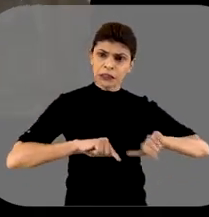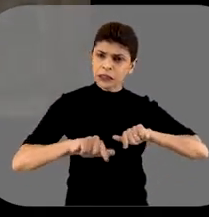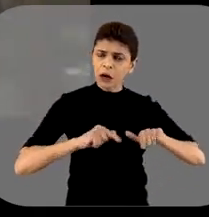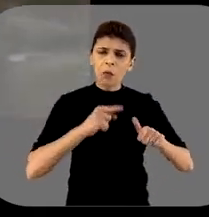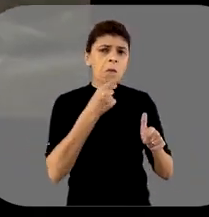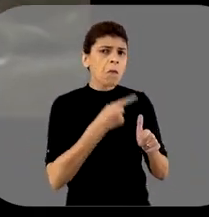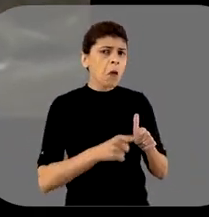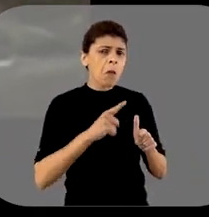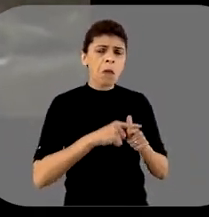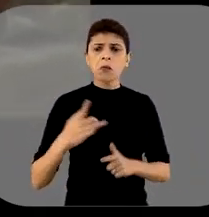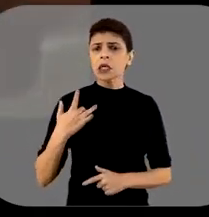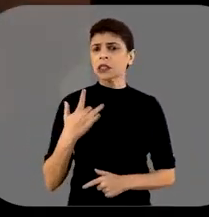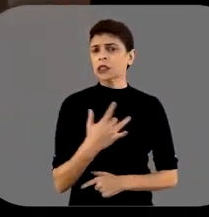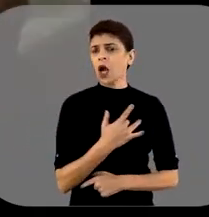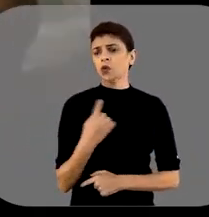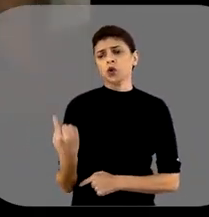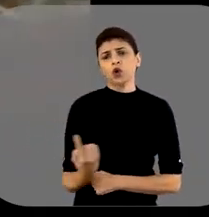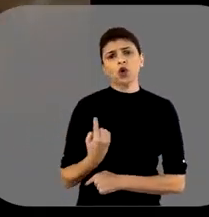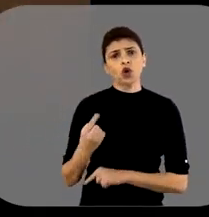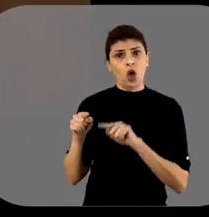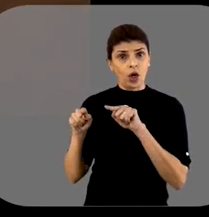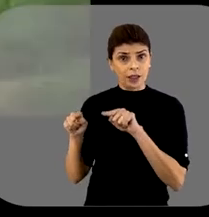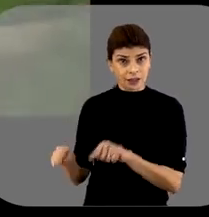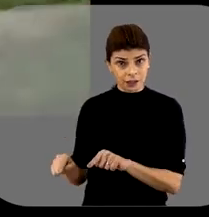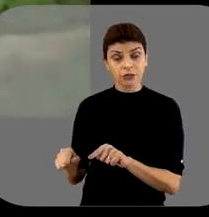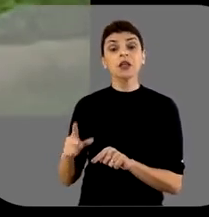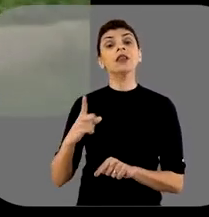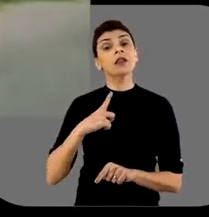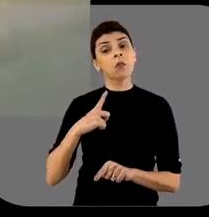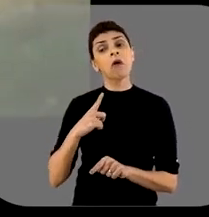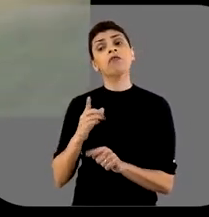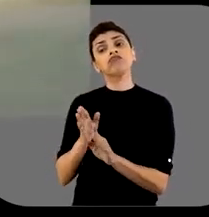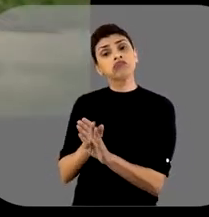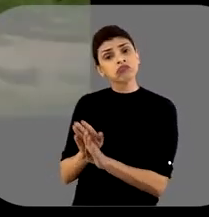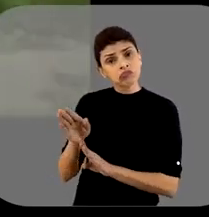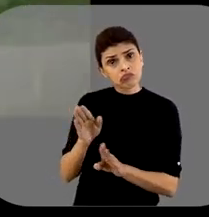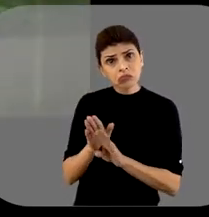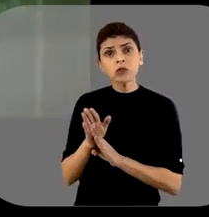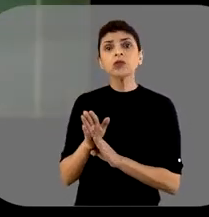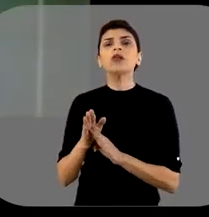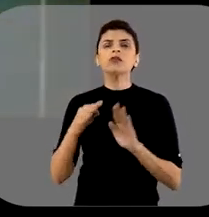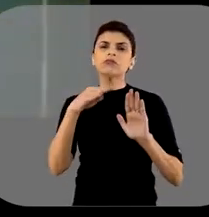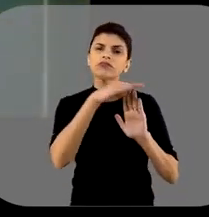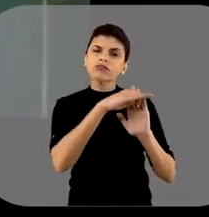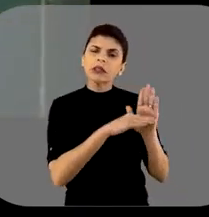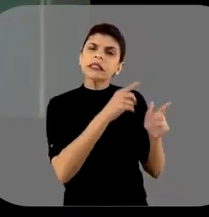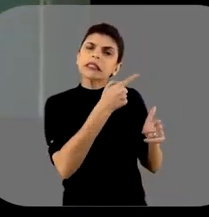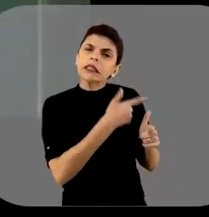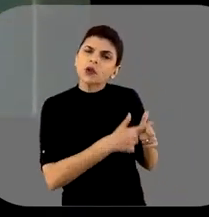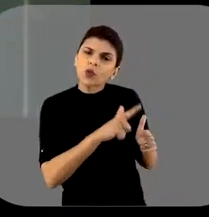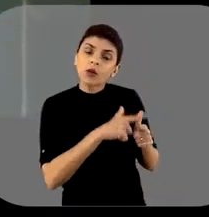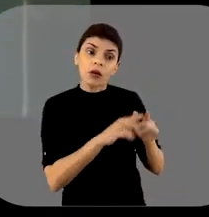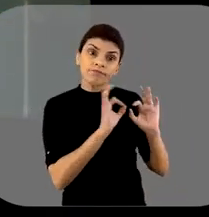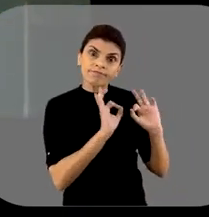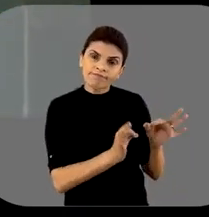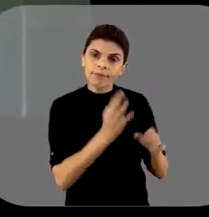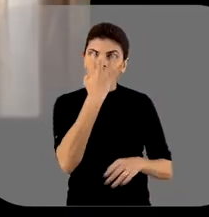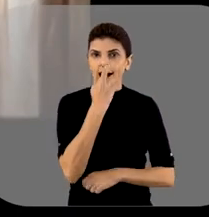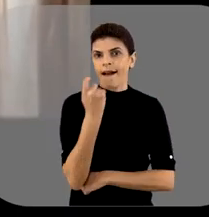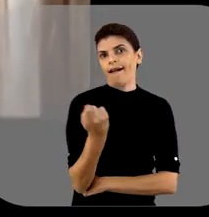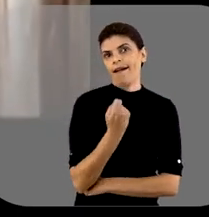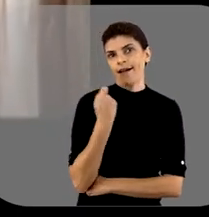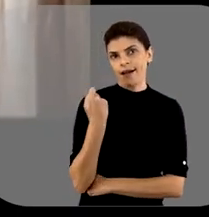seus problemas de saúde sozinho. E aí eles só encaminham para a gente apenas aquelas situações que realmente são